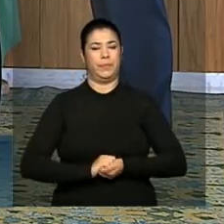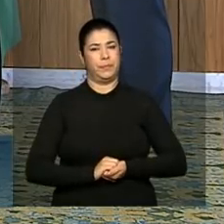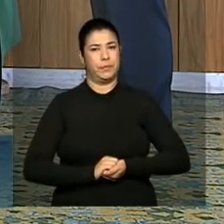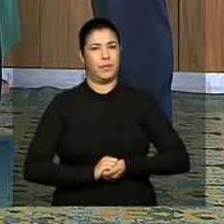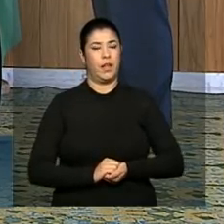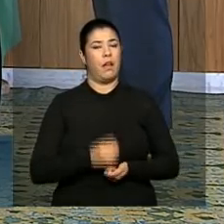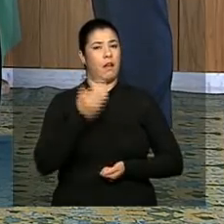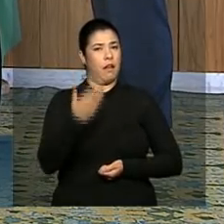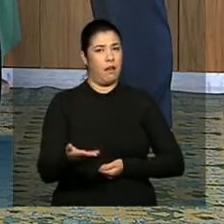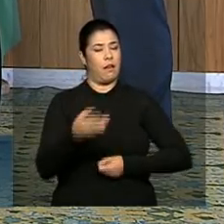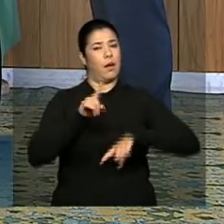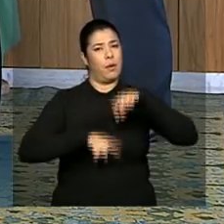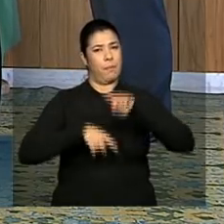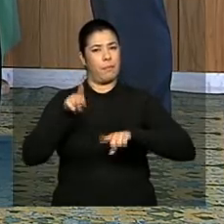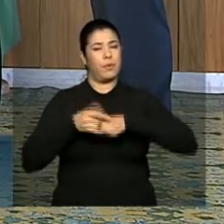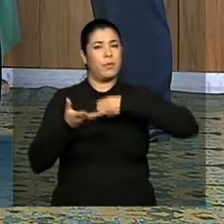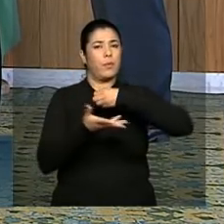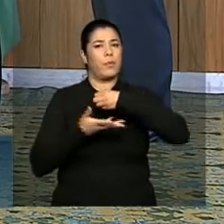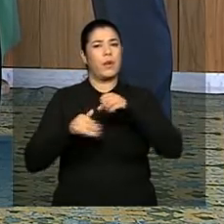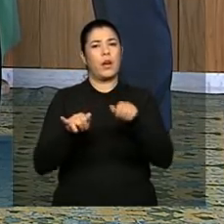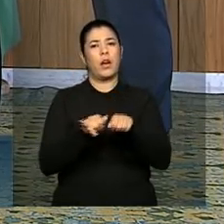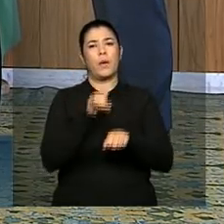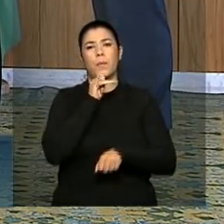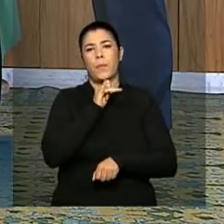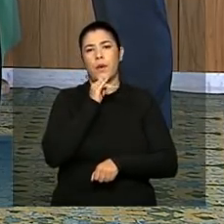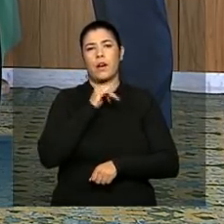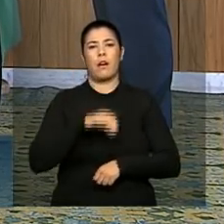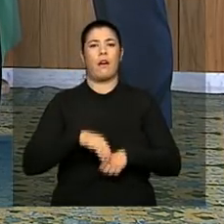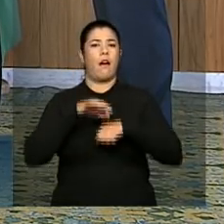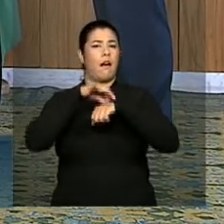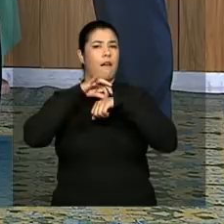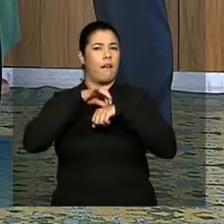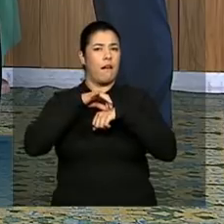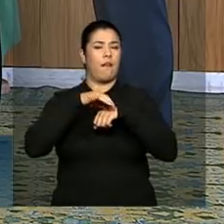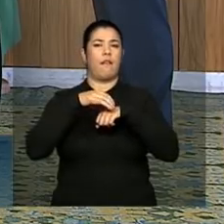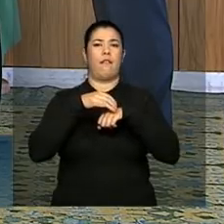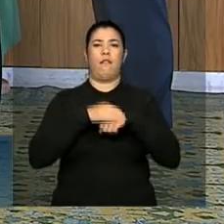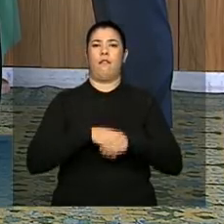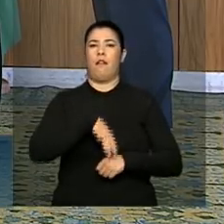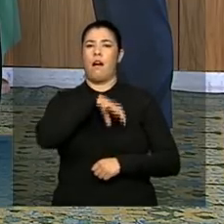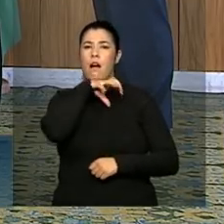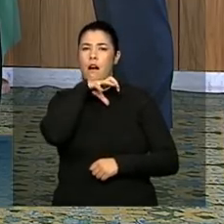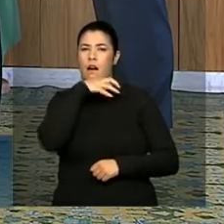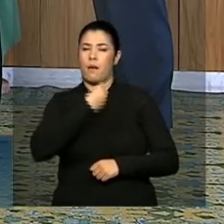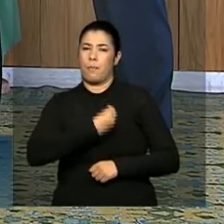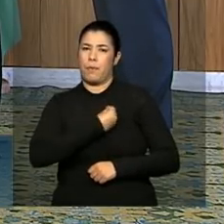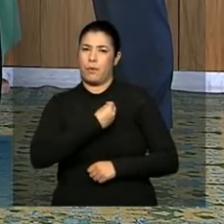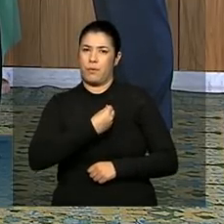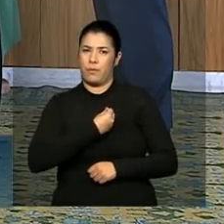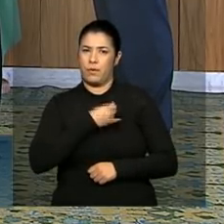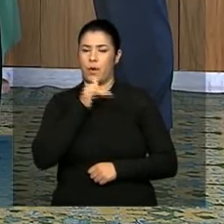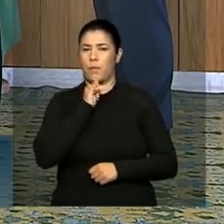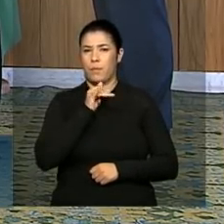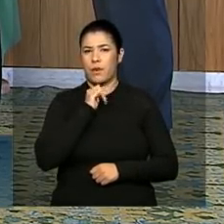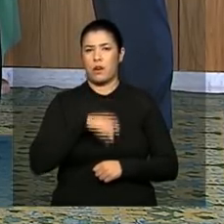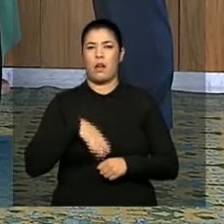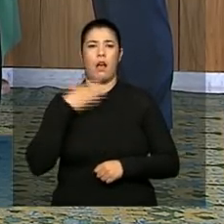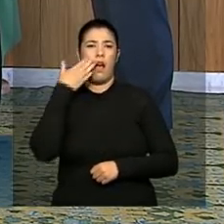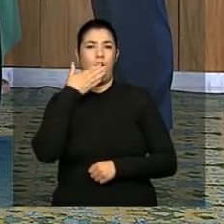Os produtos básicos, com carnes e animais vivos e semi-manufaturados, como açúcares de